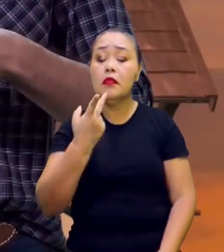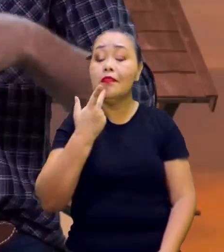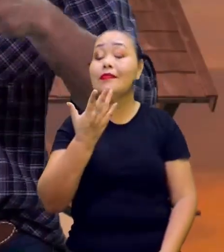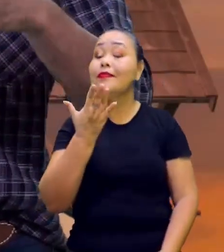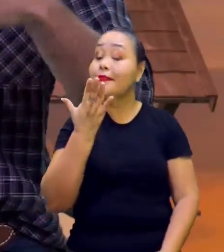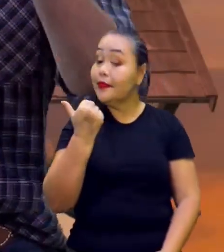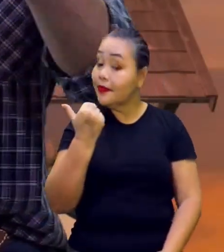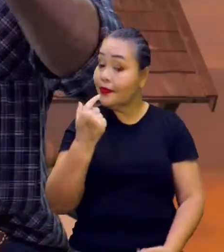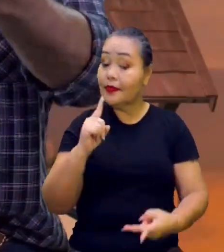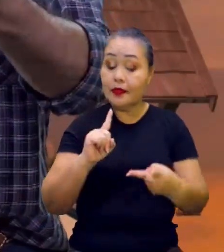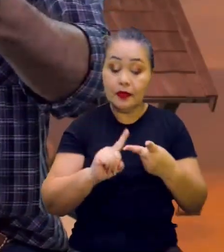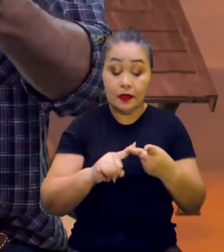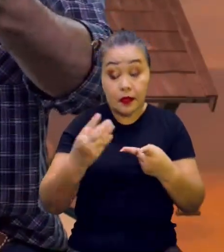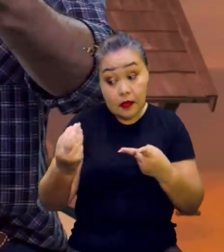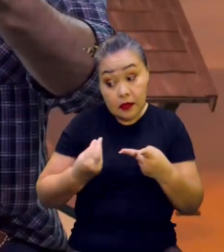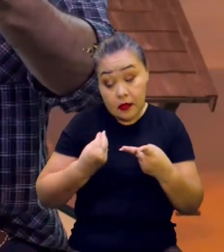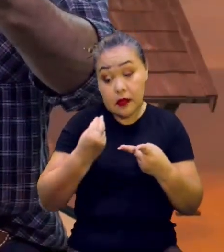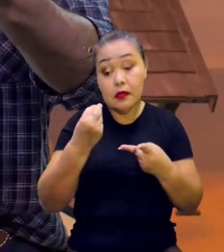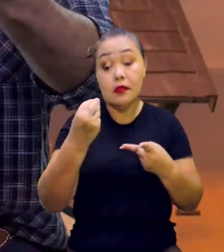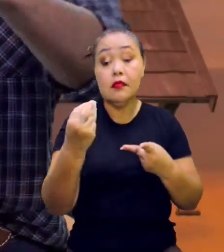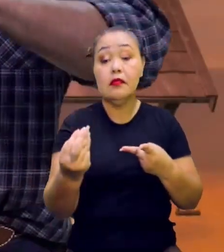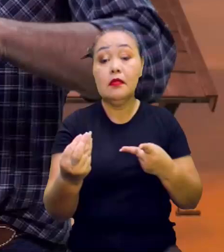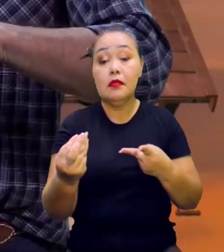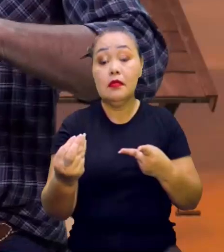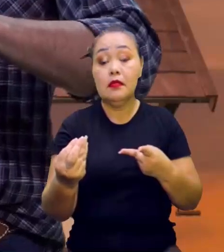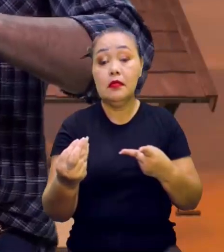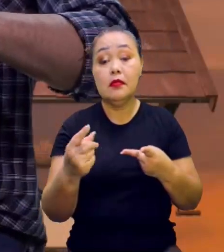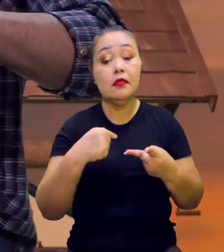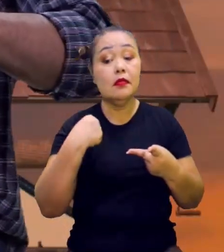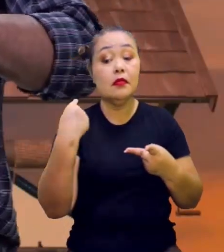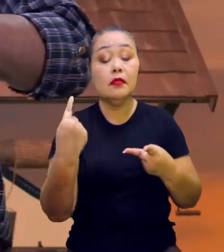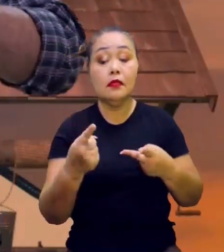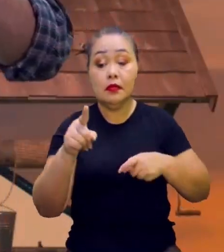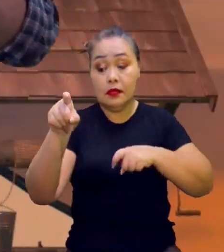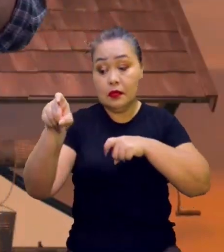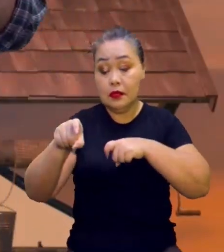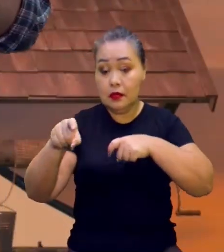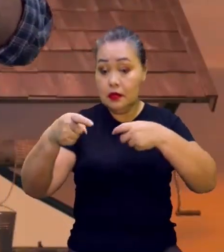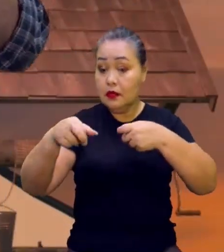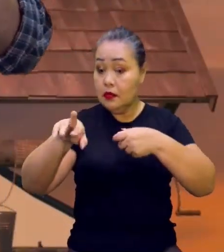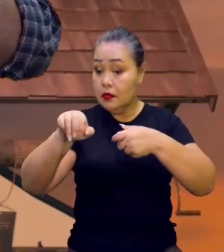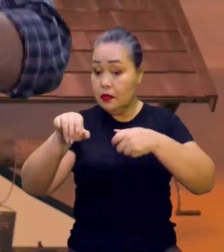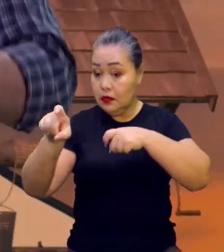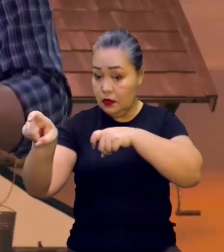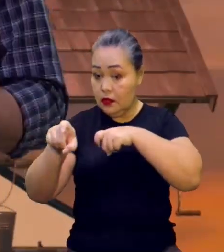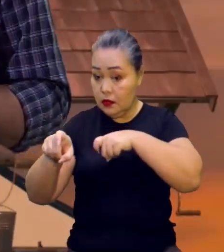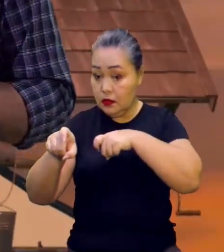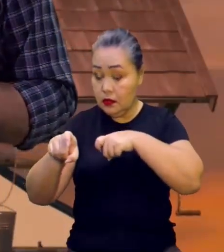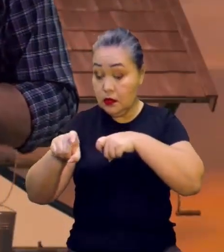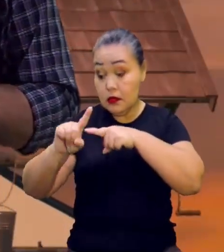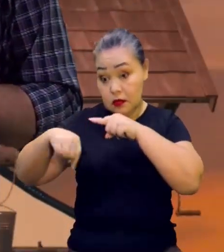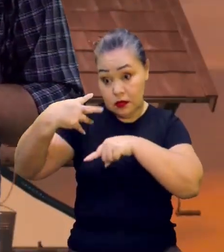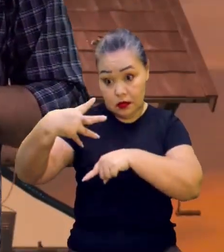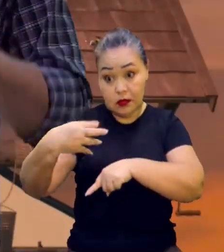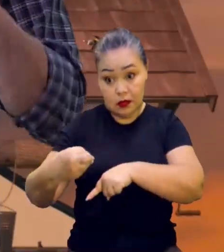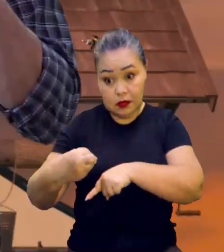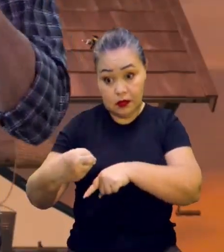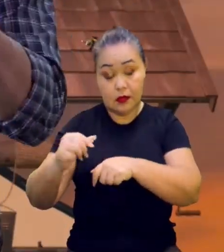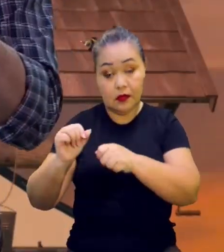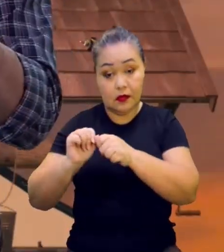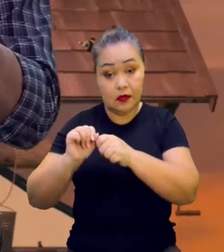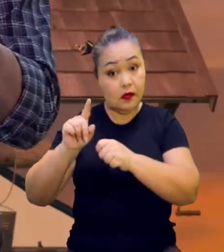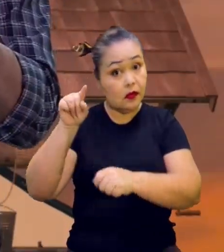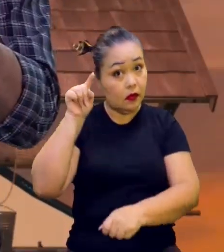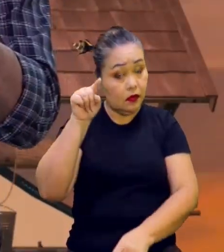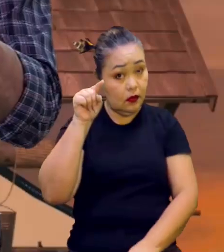alimentação, prover, né, nós, produtores rurais, vocês, filhos de produtores rurais,